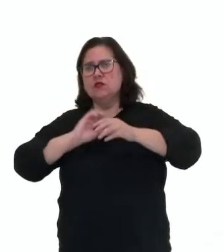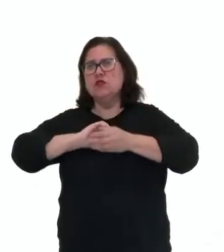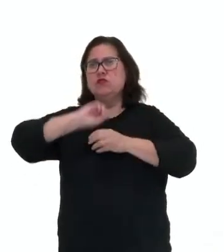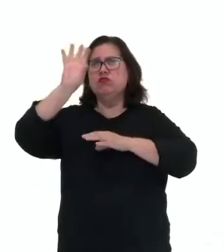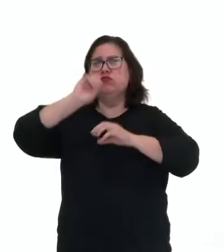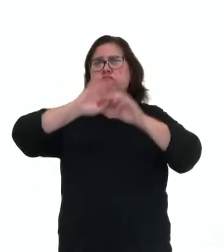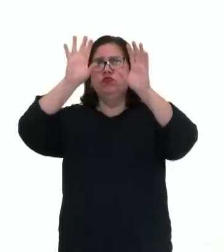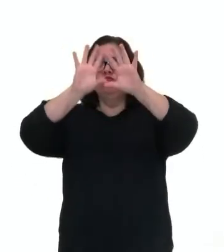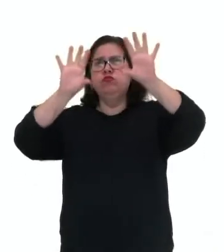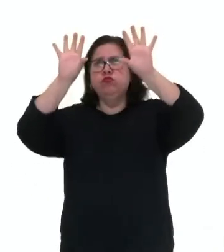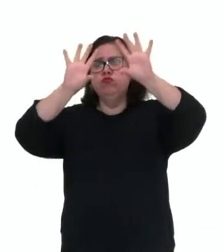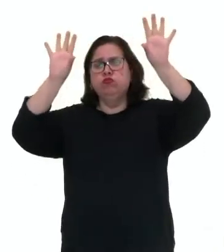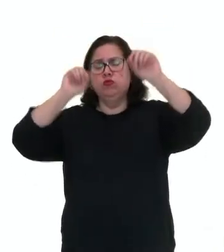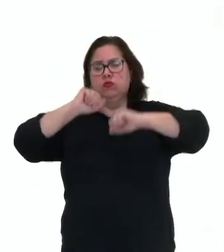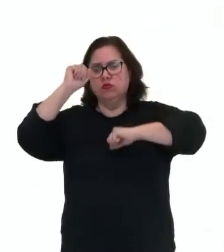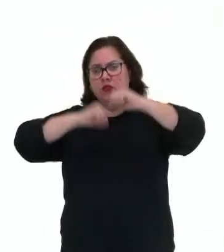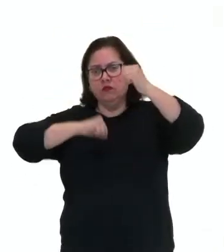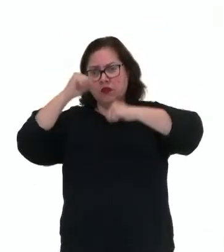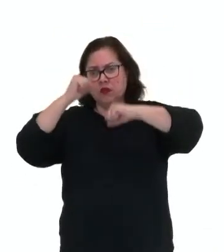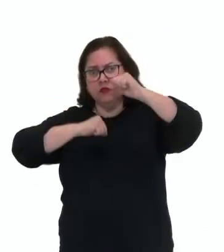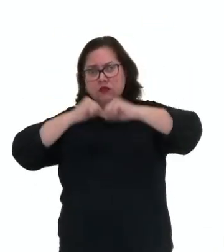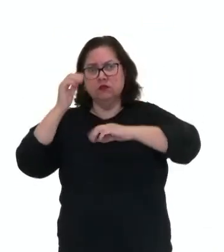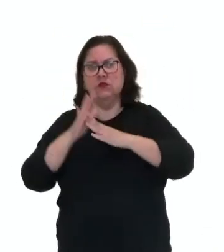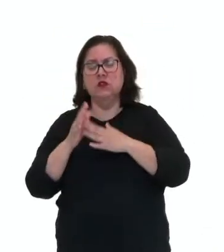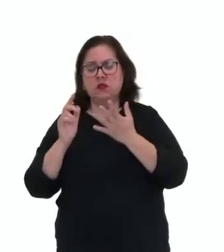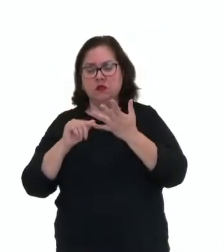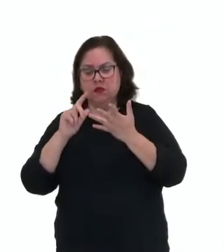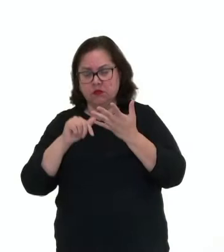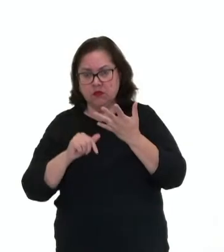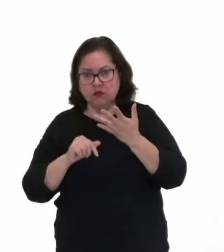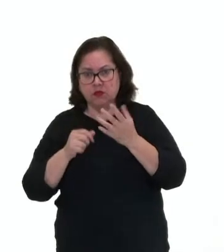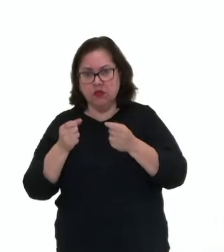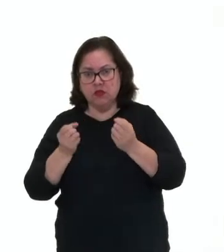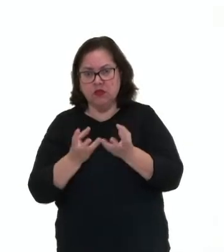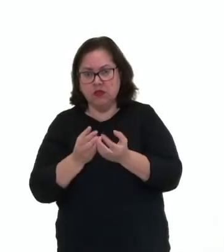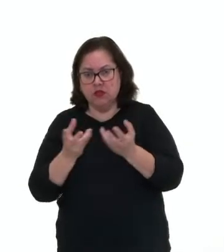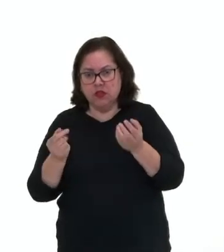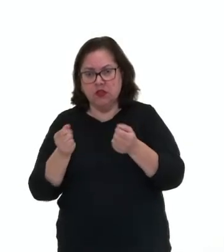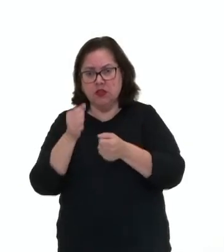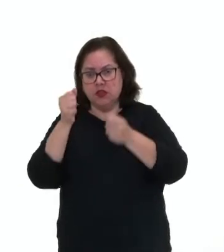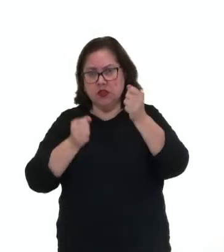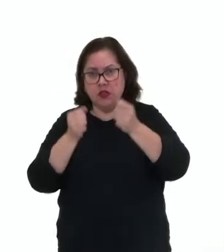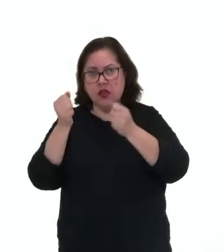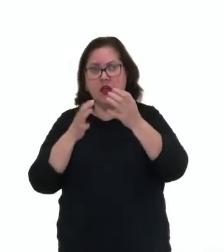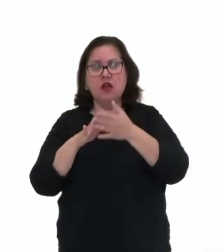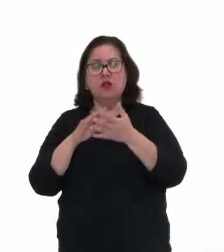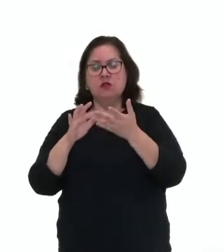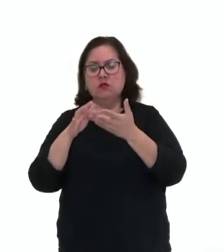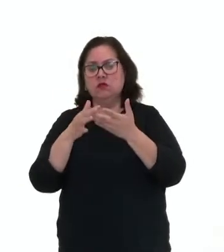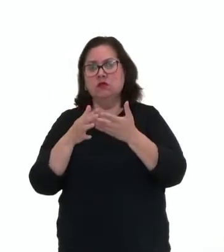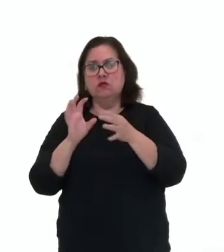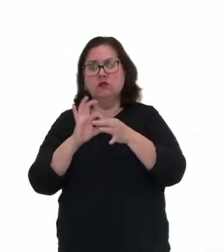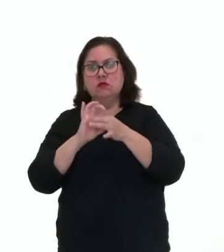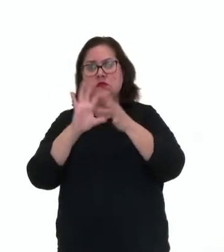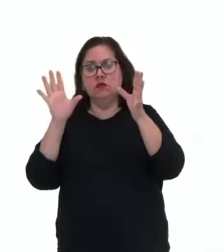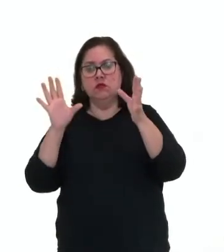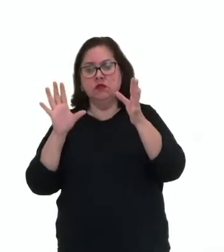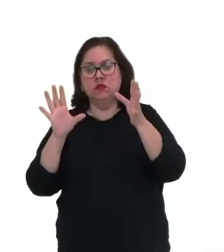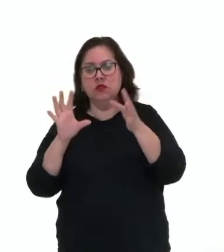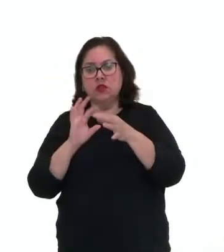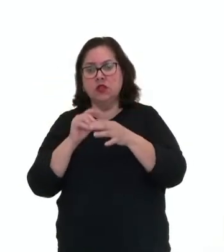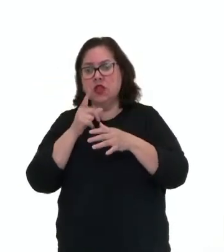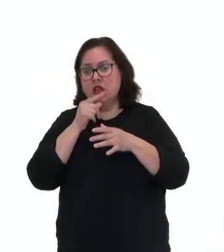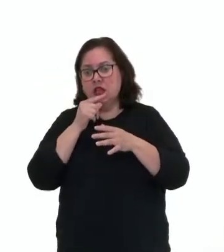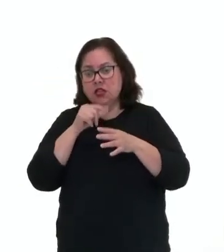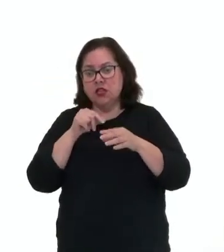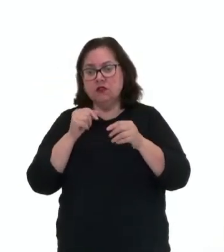são liberados, né? Pode ser pelas indústrias, pode ser pela queima dos combustíveis fósseis, né? Liberados tanto partículas líquidas